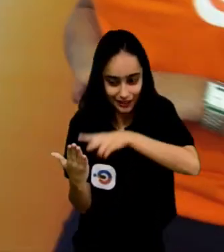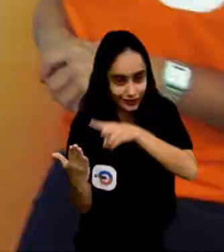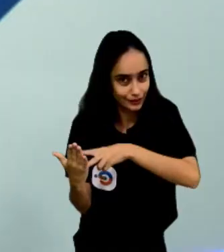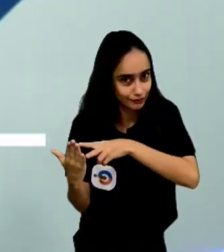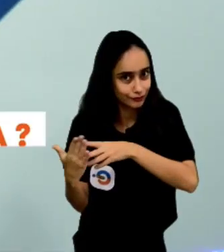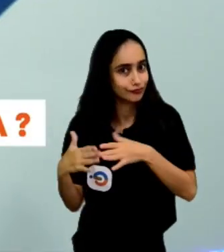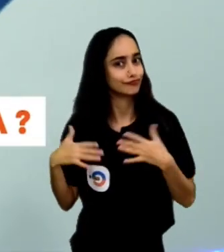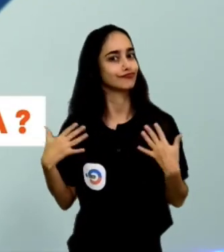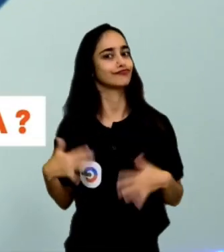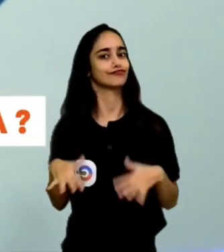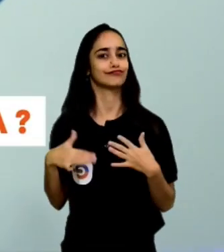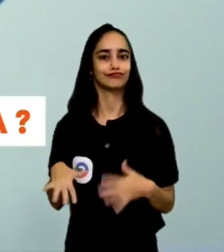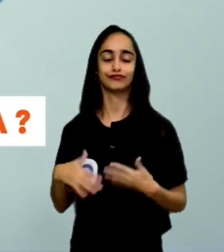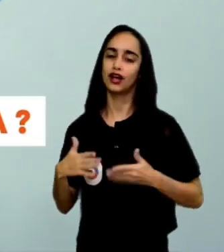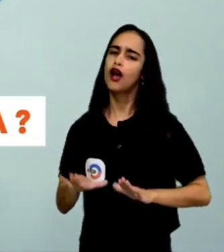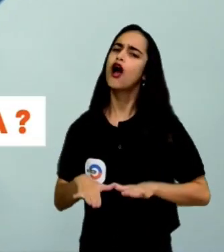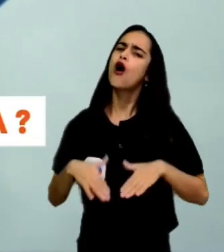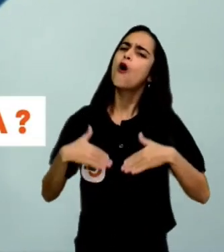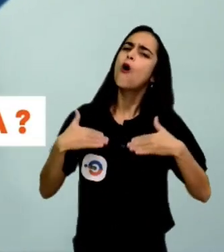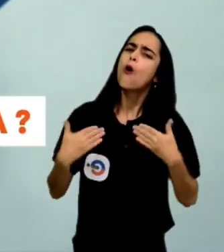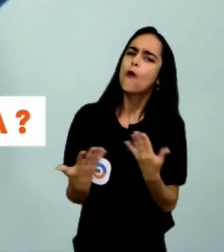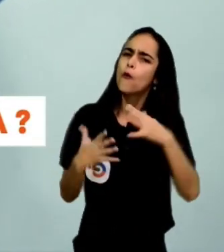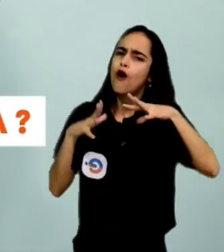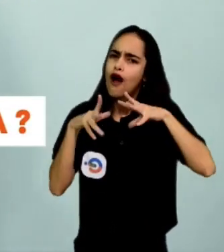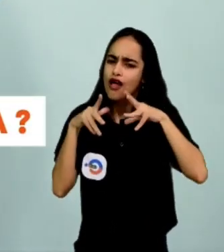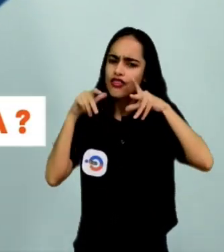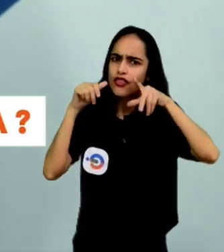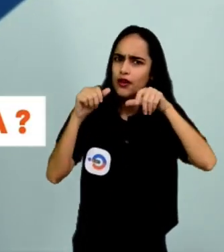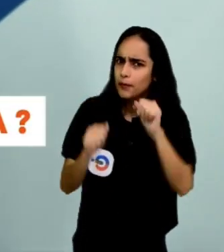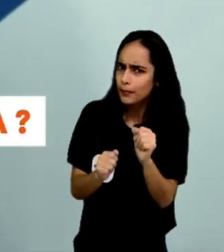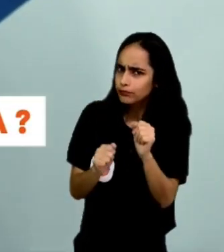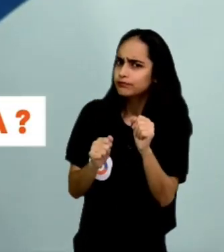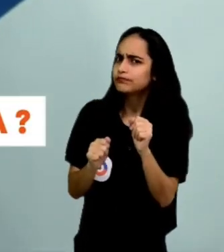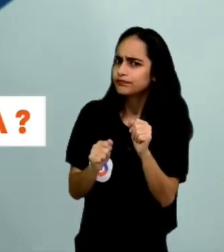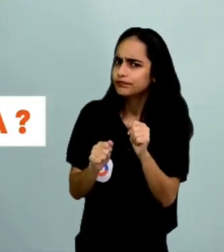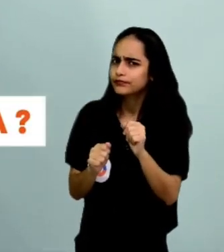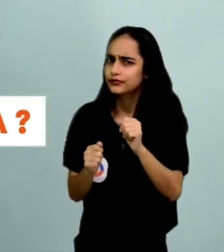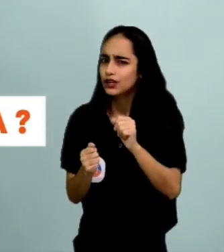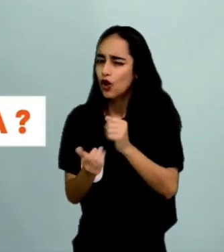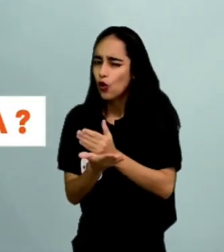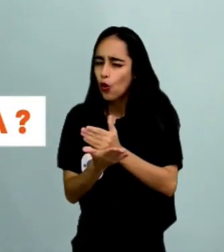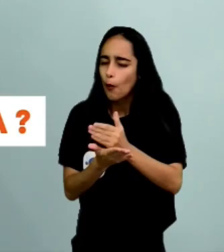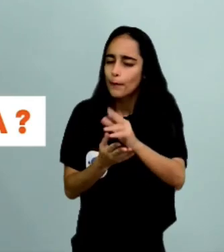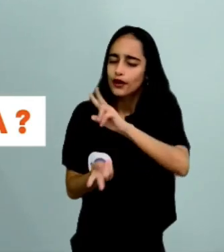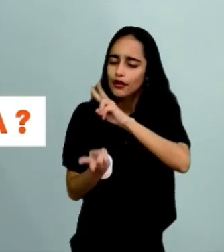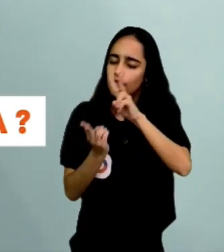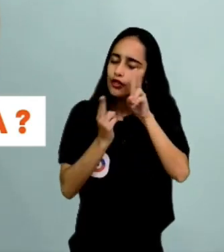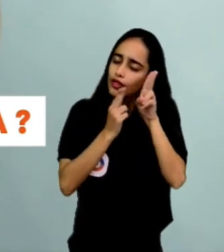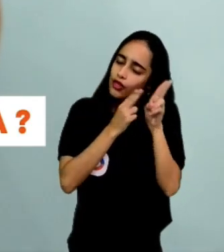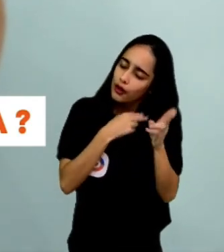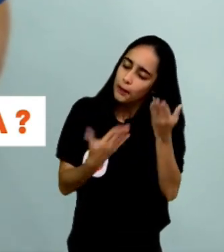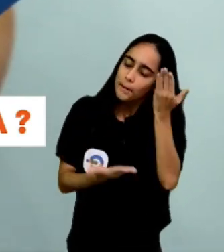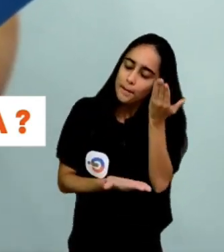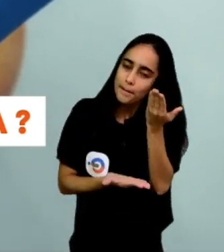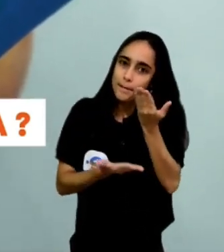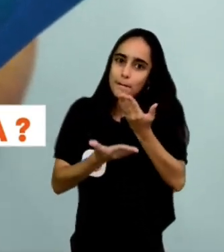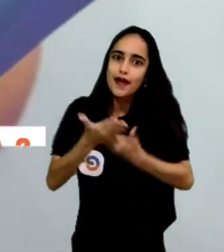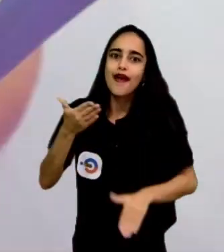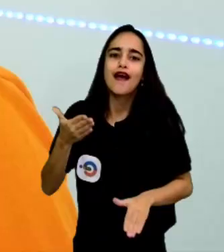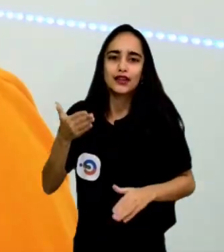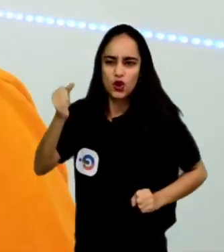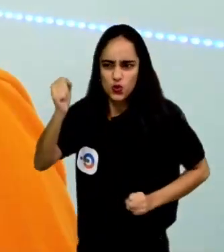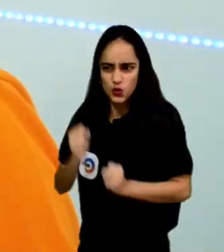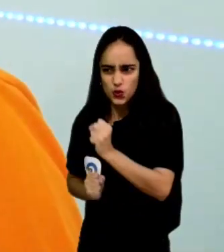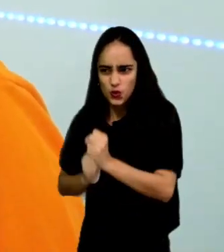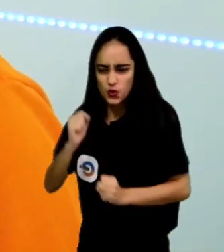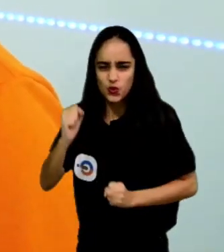Então, qual animal foi cochilar e perdeu a corrida?